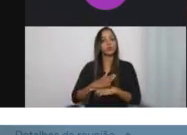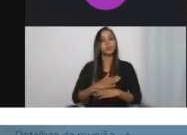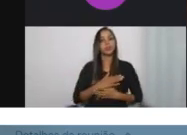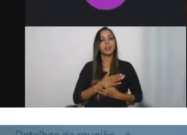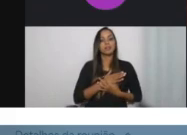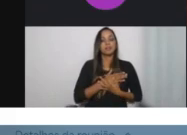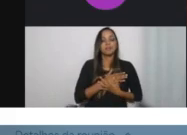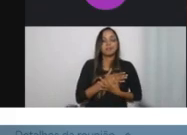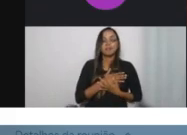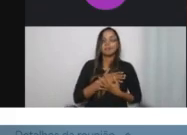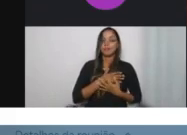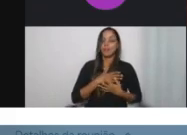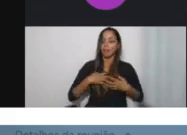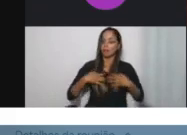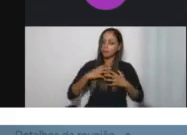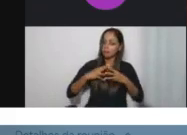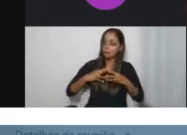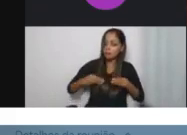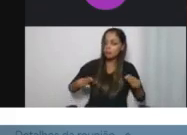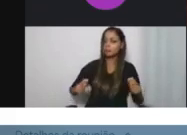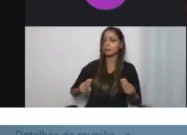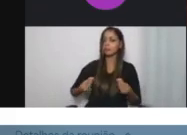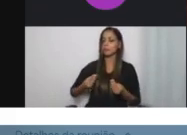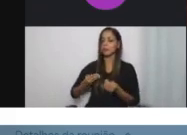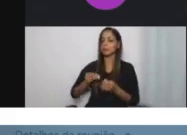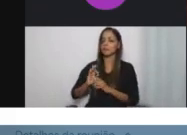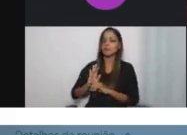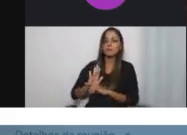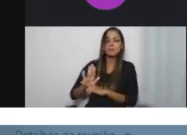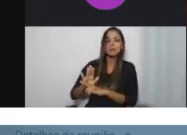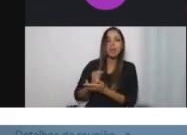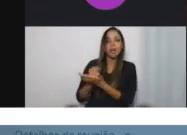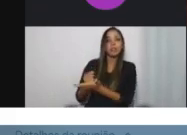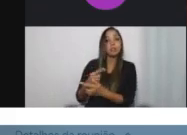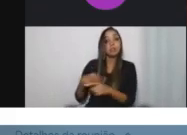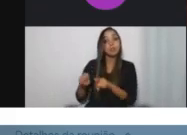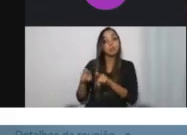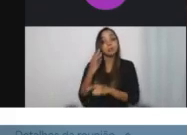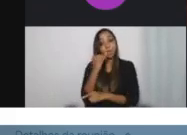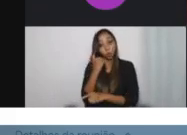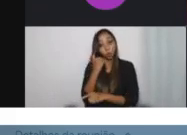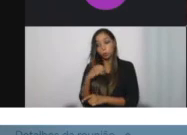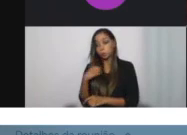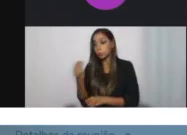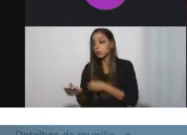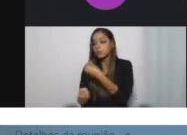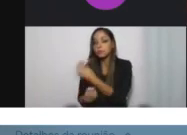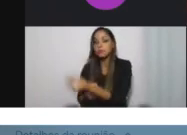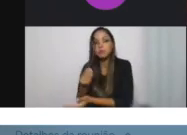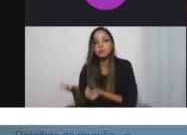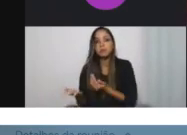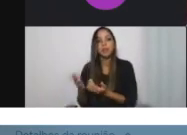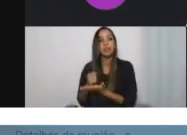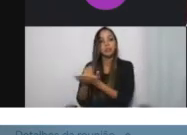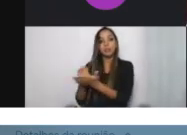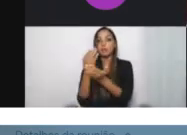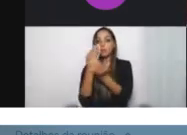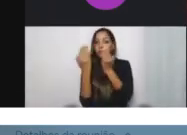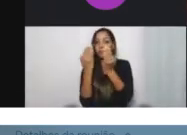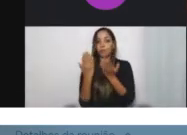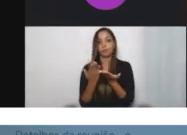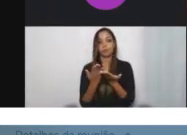apoio psicológico às pessoas onde o poder público não chega. É disso que nós estamos falando aqui. É esse fator que, na minha concepção,